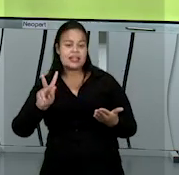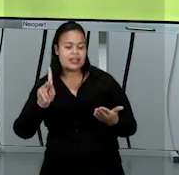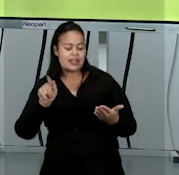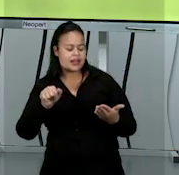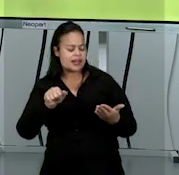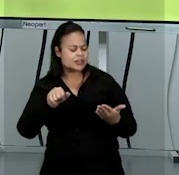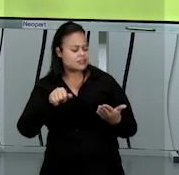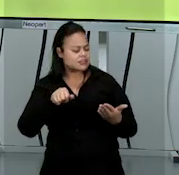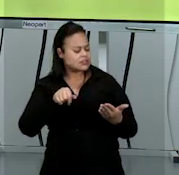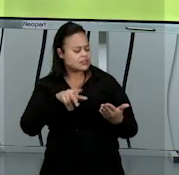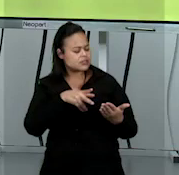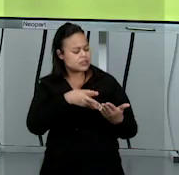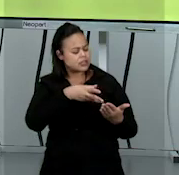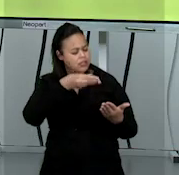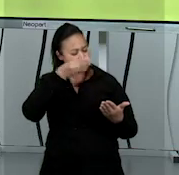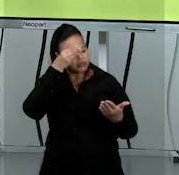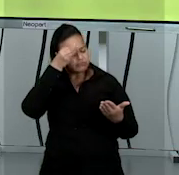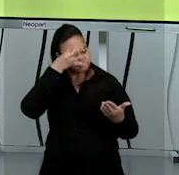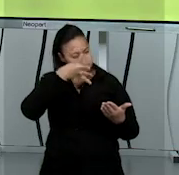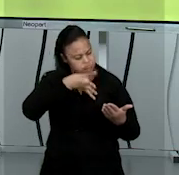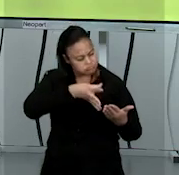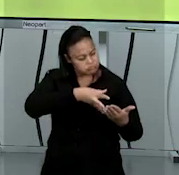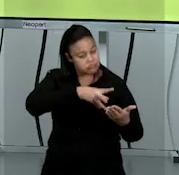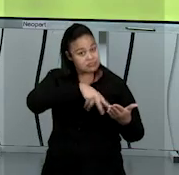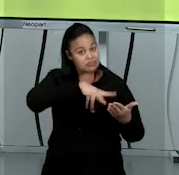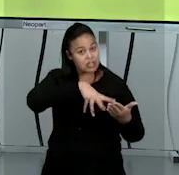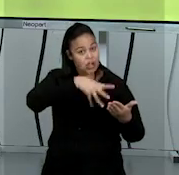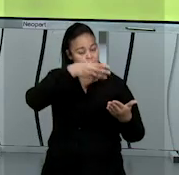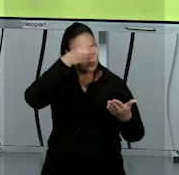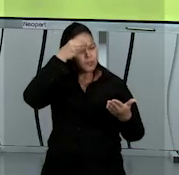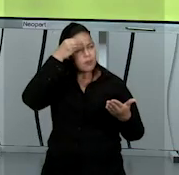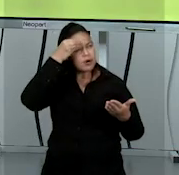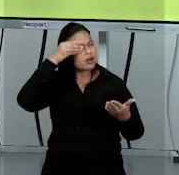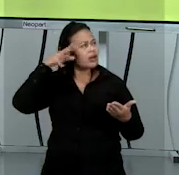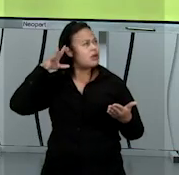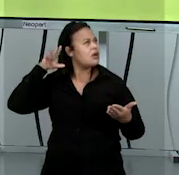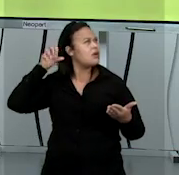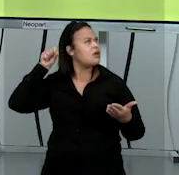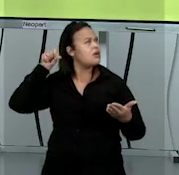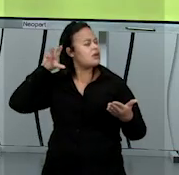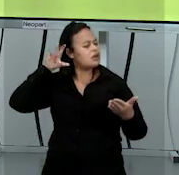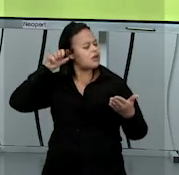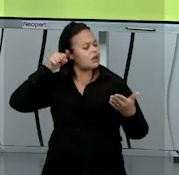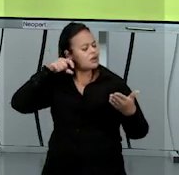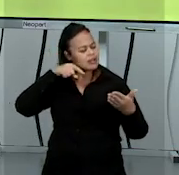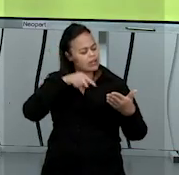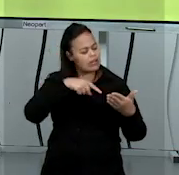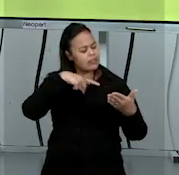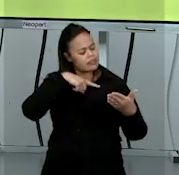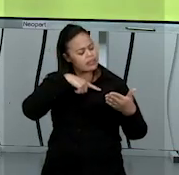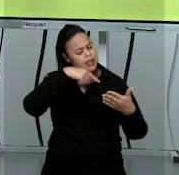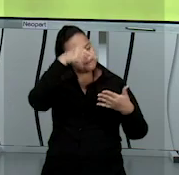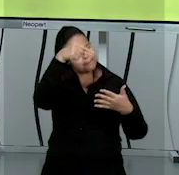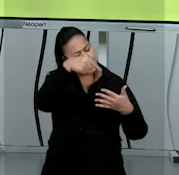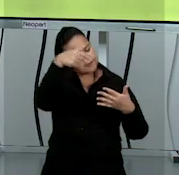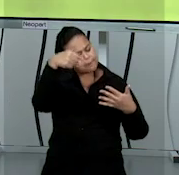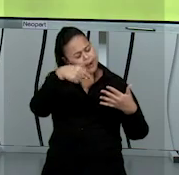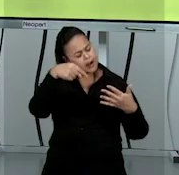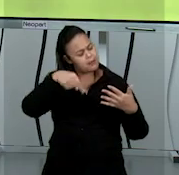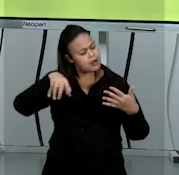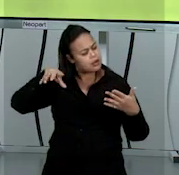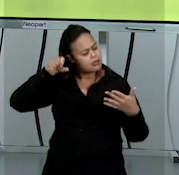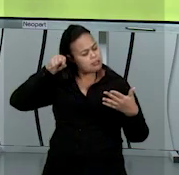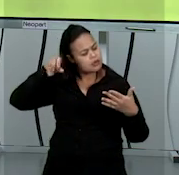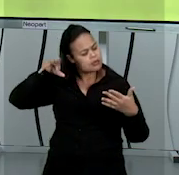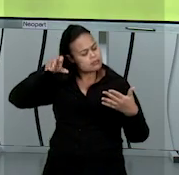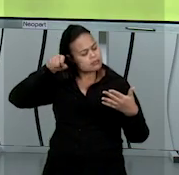dito. Enquanto você lê, é como se alguém dissesse ao seu ouvido, olha, neste livro tem isso, isso e isso.